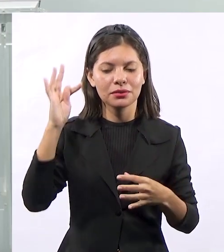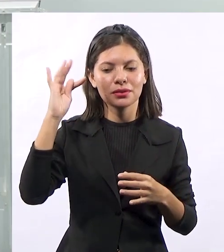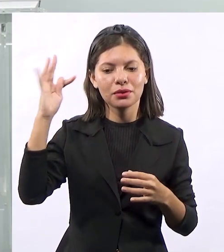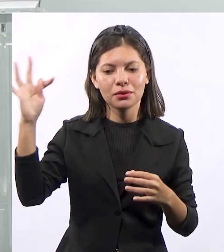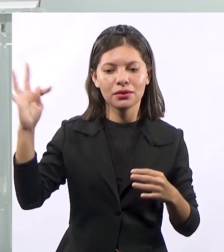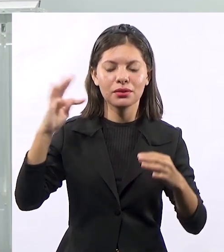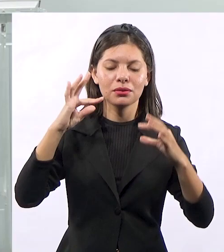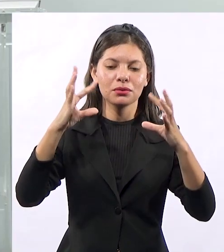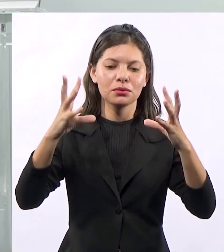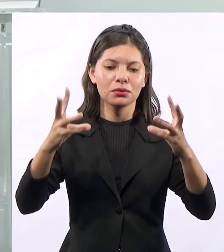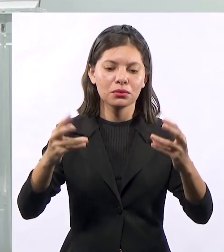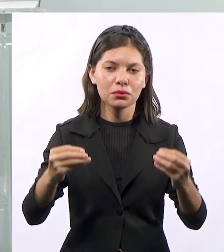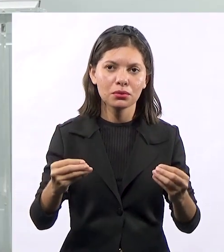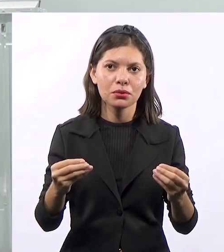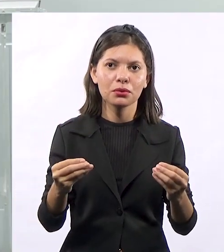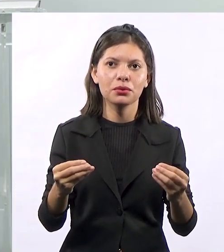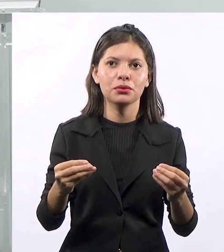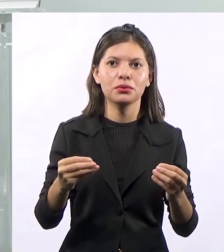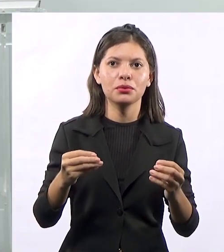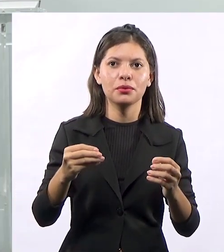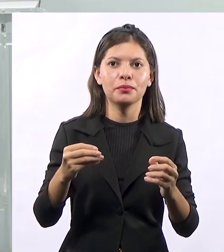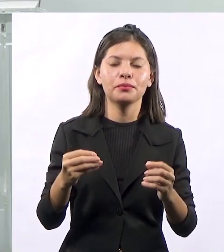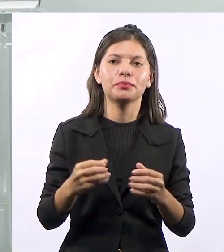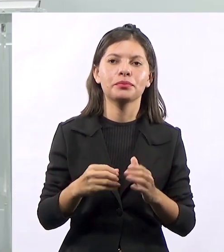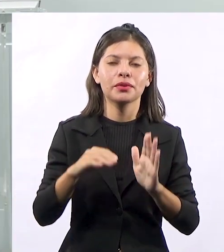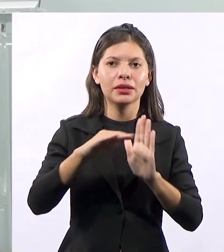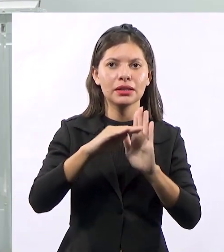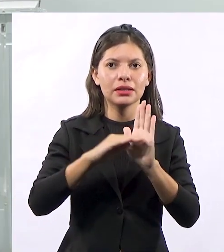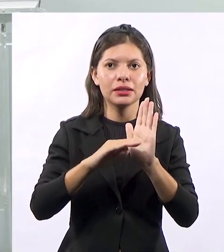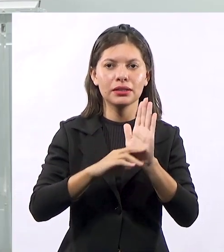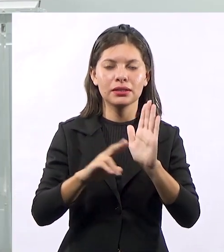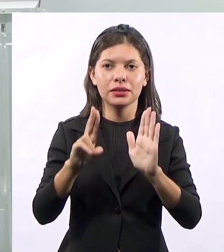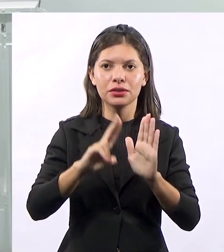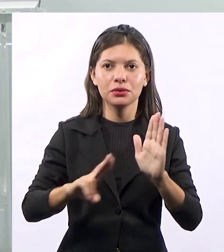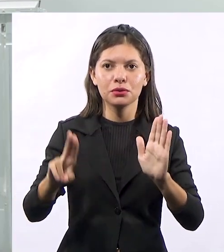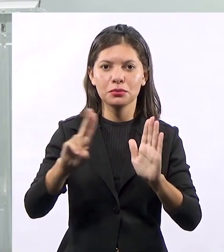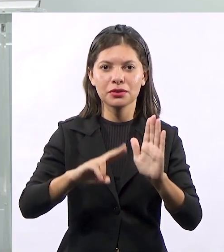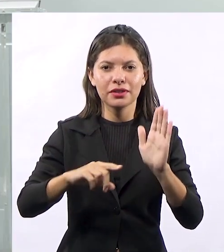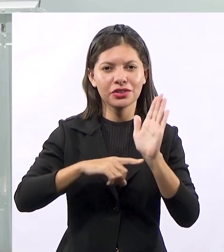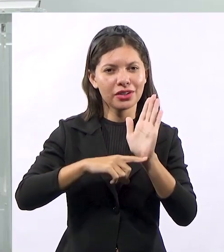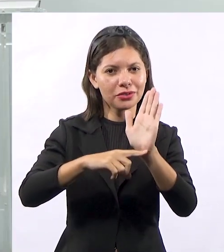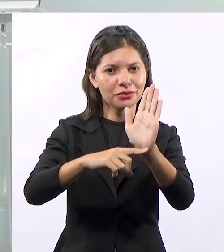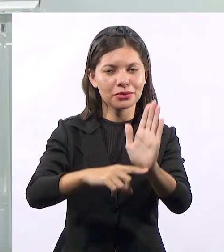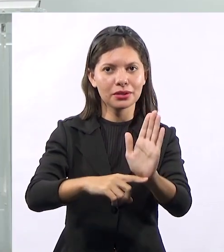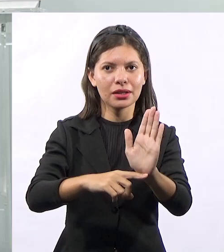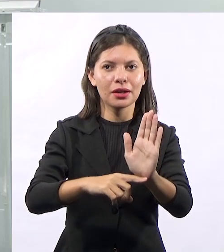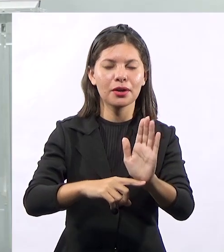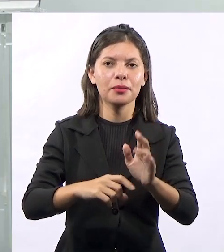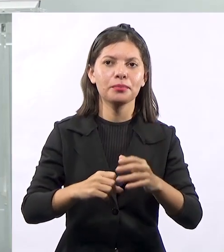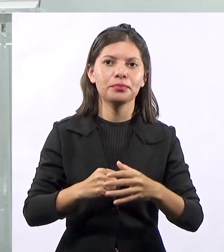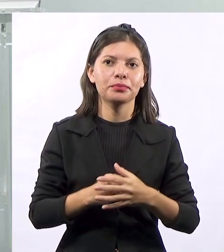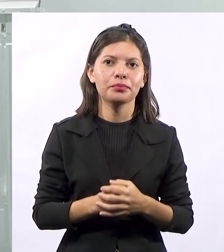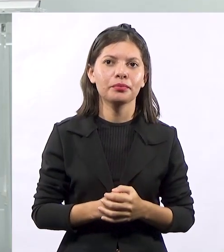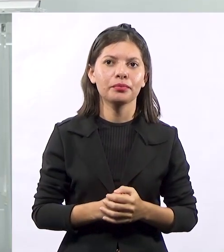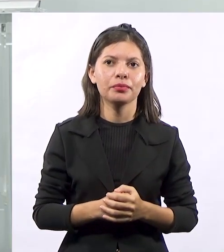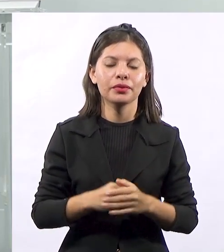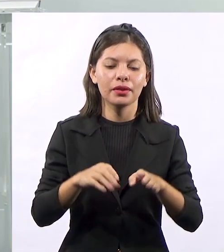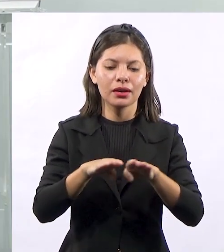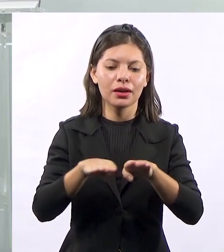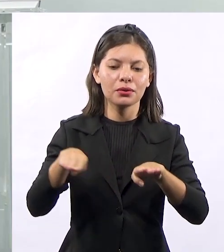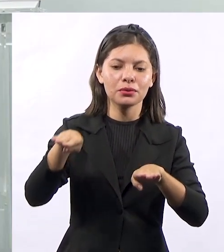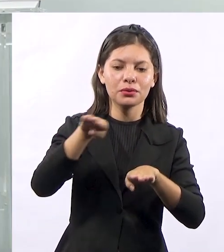É todo esse levantamento bibliográfico que vai te amparar, que vai te ancorar,